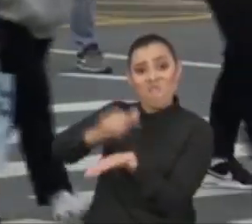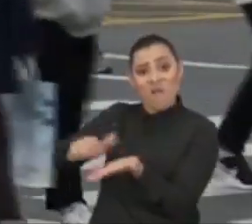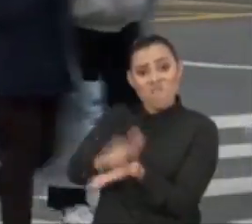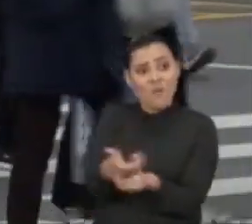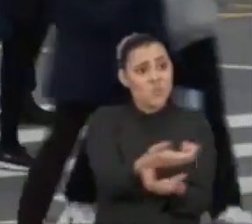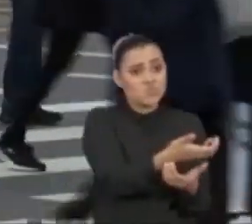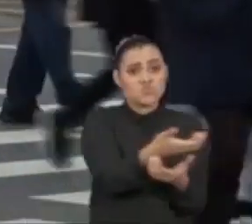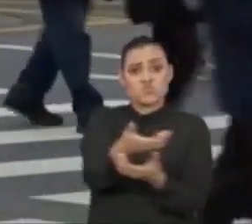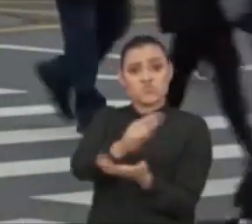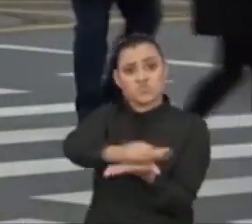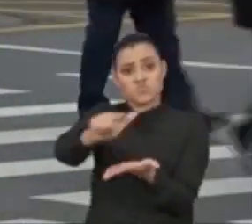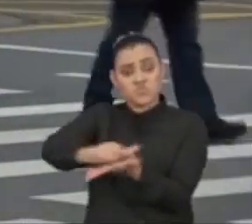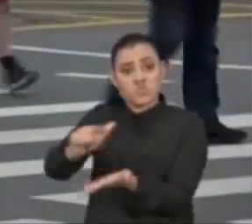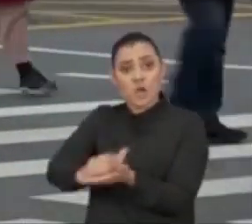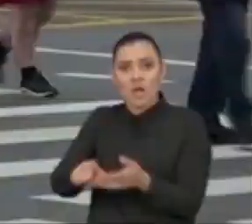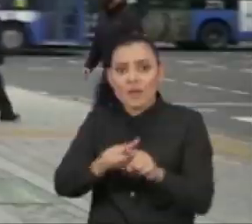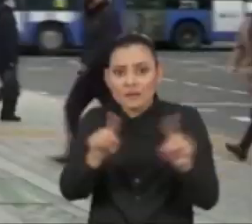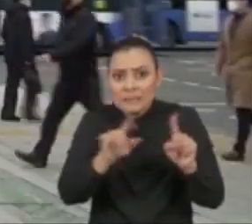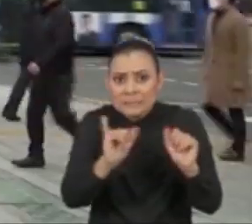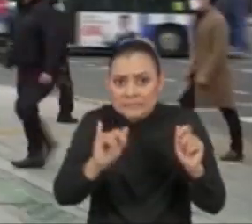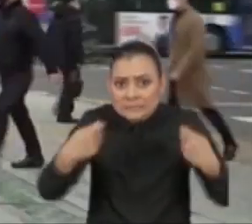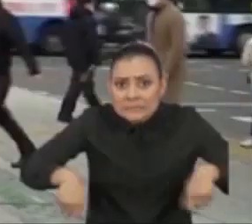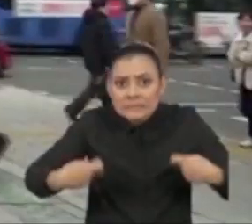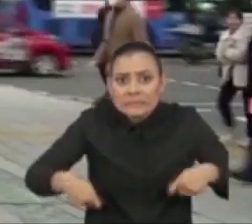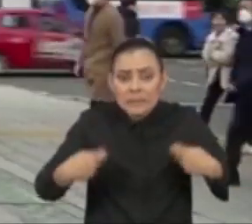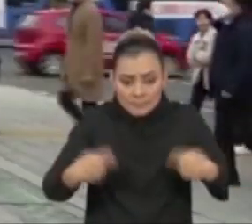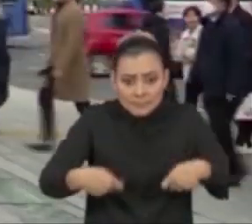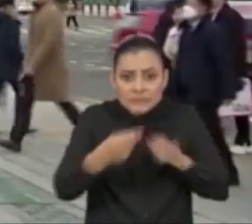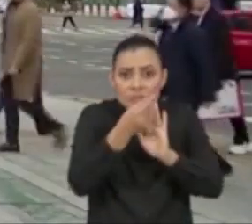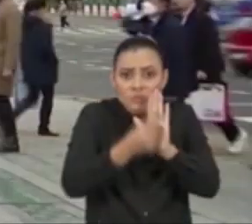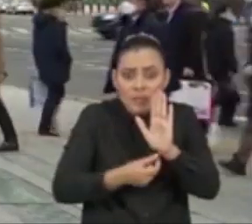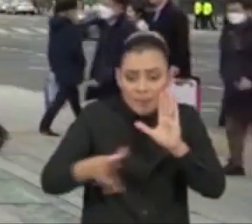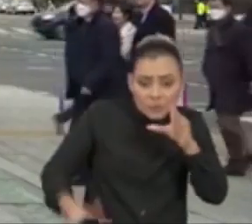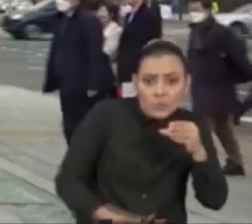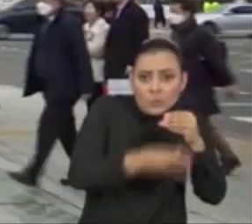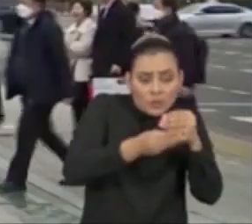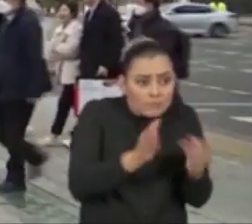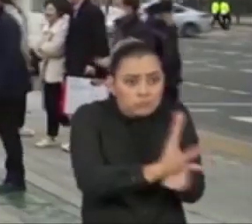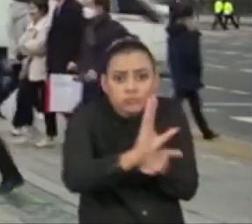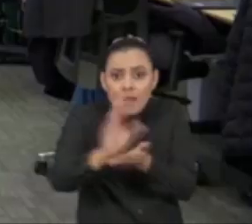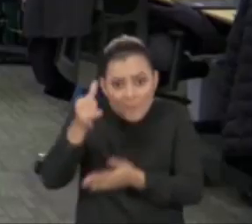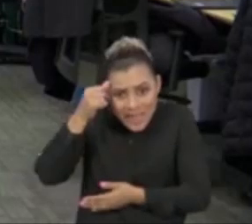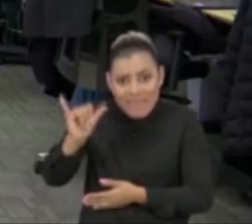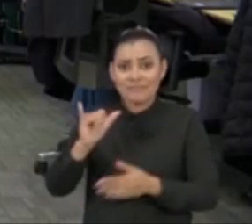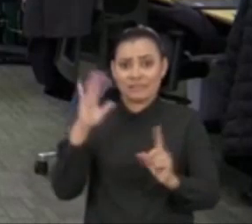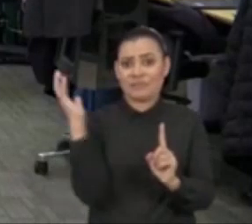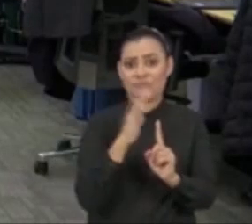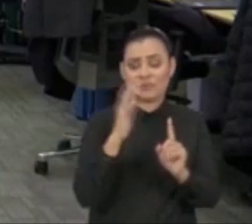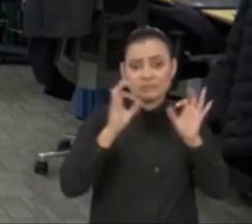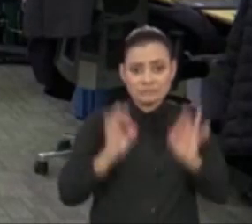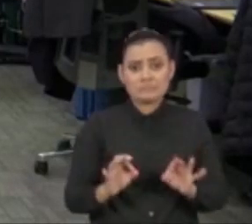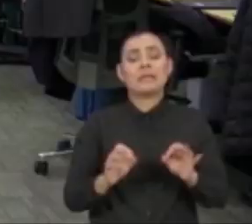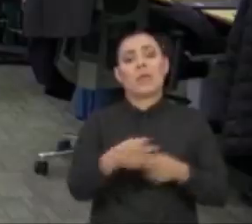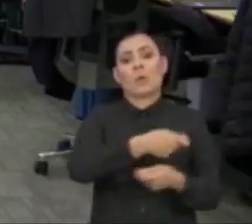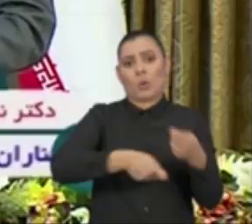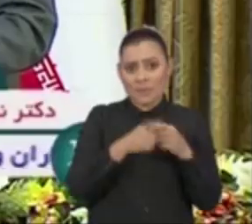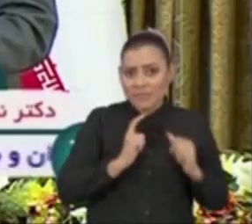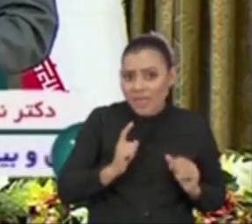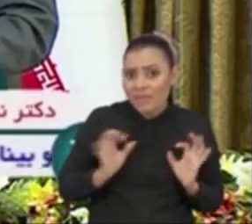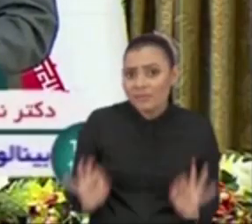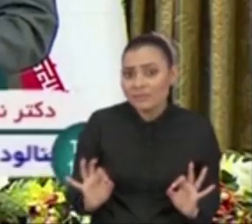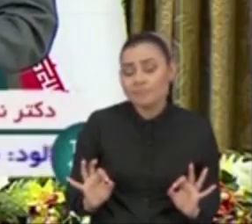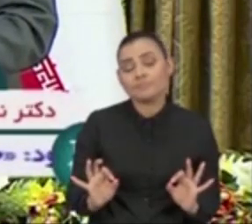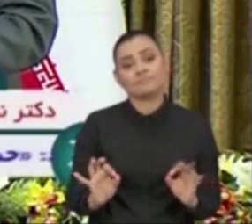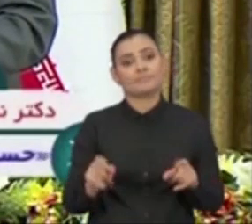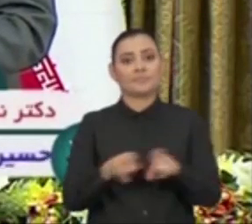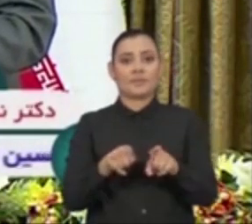as autoridades estudam se há necessidade de um orçamento suplementar para evitar o impacto do Covid-19 na economia. No